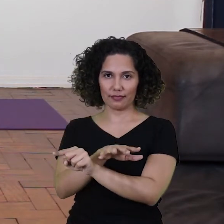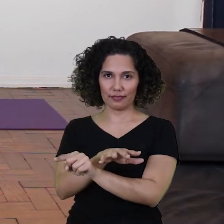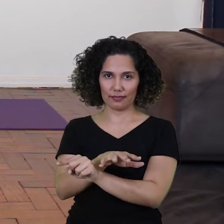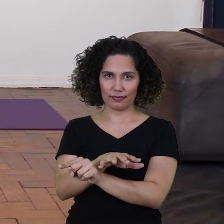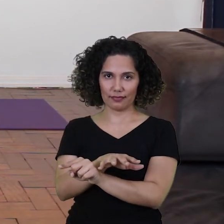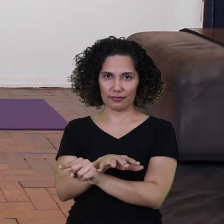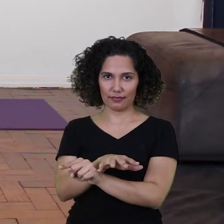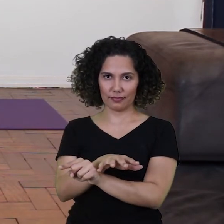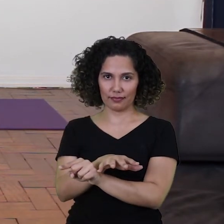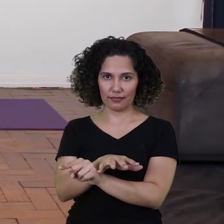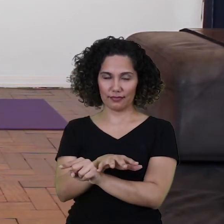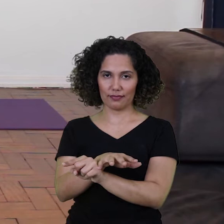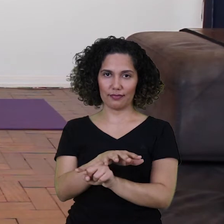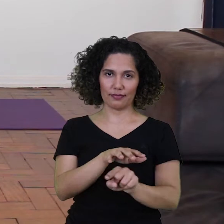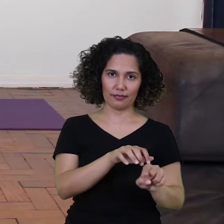expira,